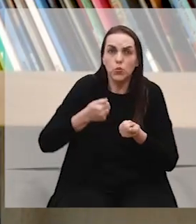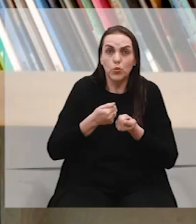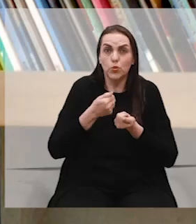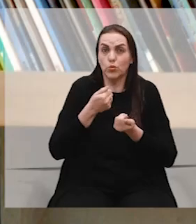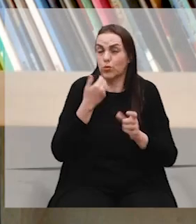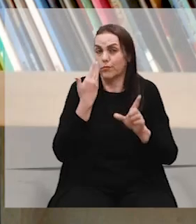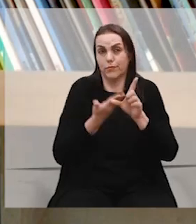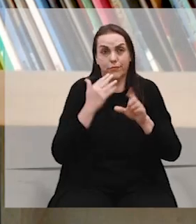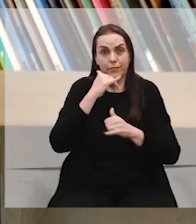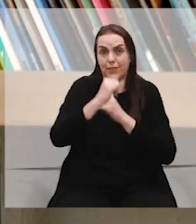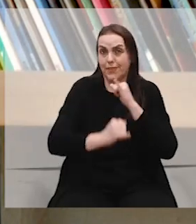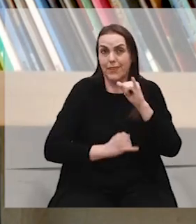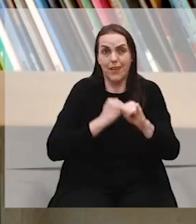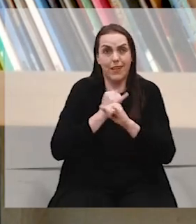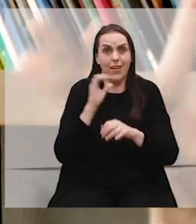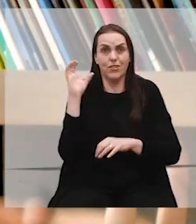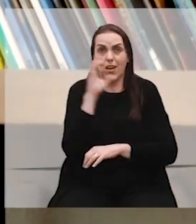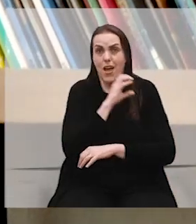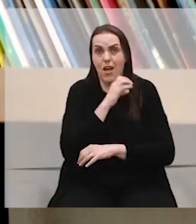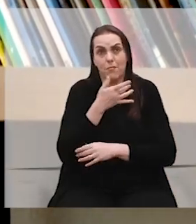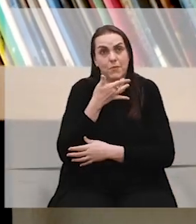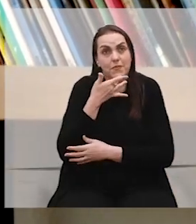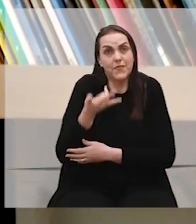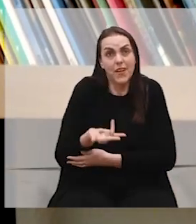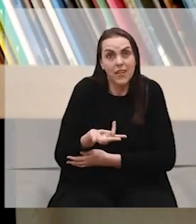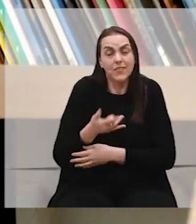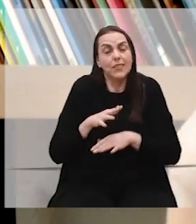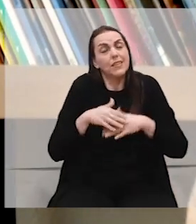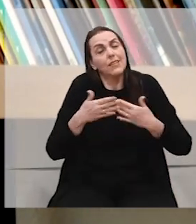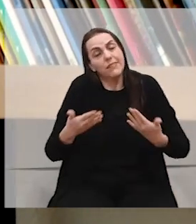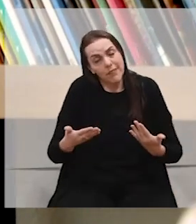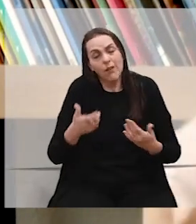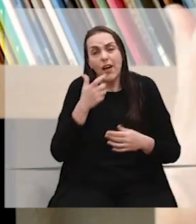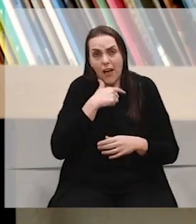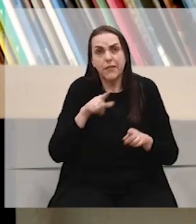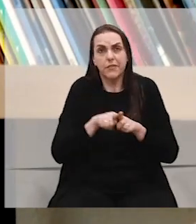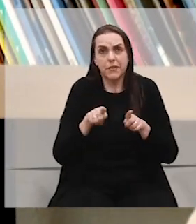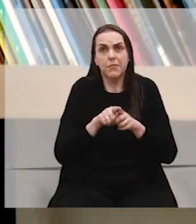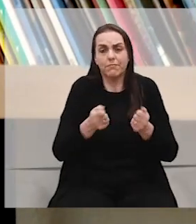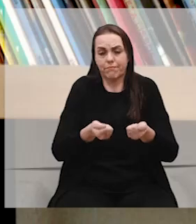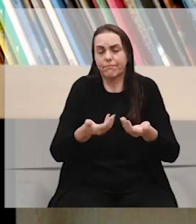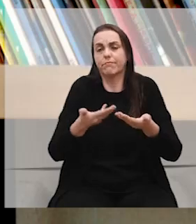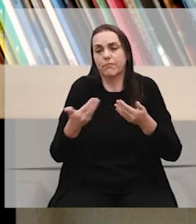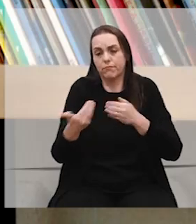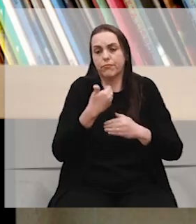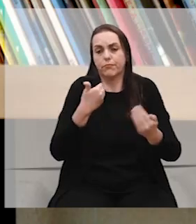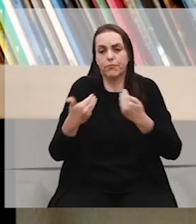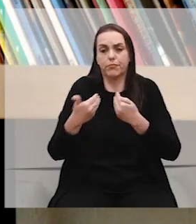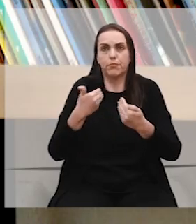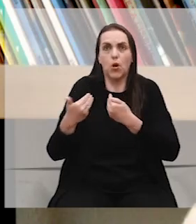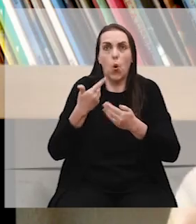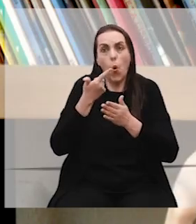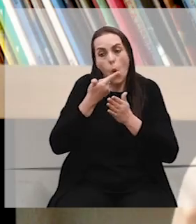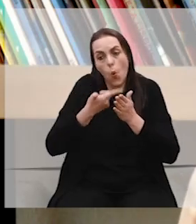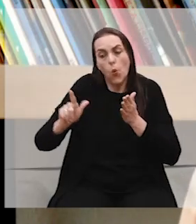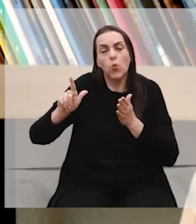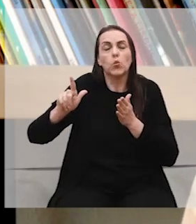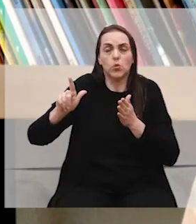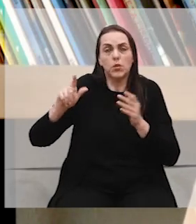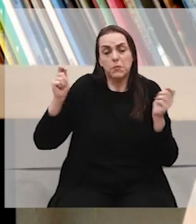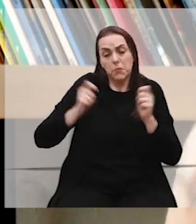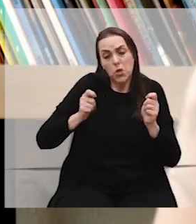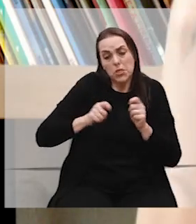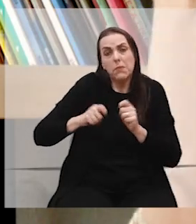mundo numa plataforma de internet muito mais fácil. Então, eu acho que isso também vai trazendo outras